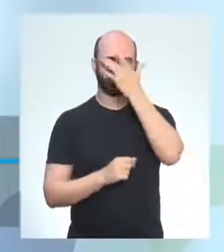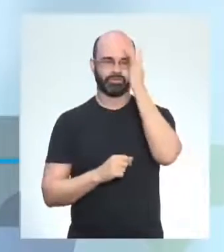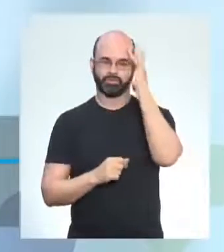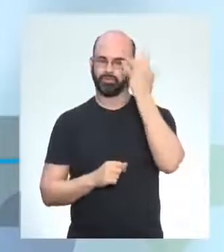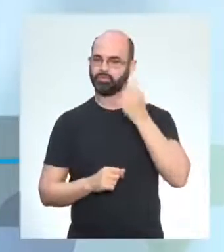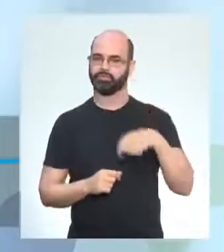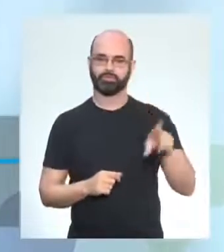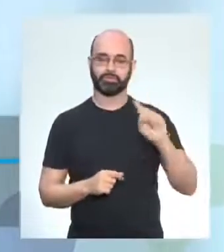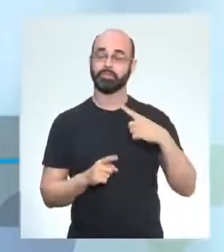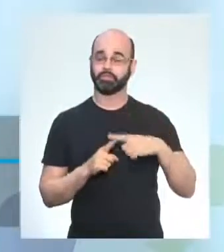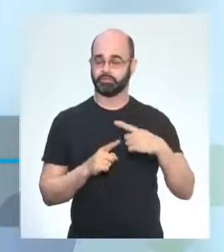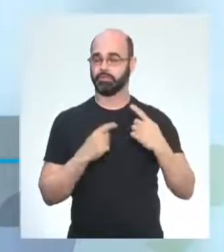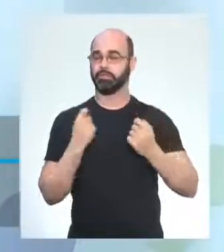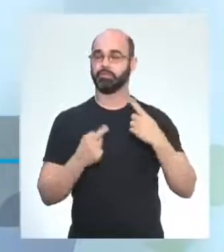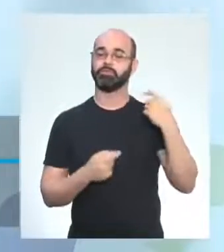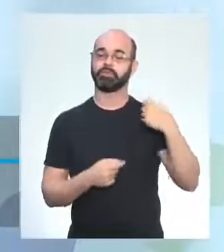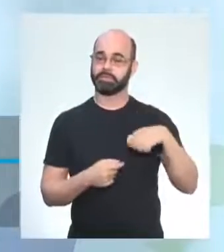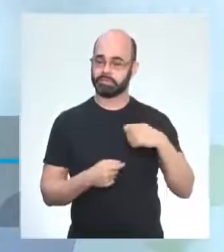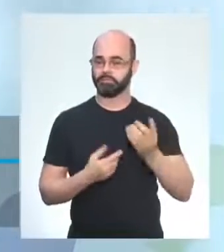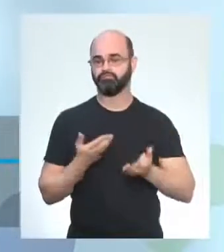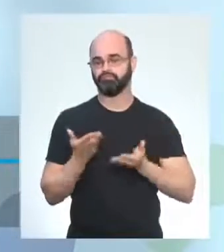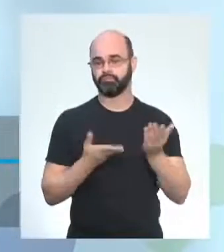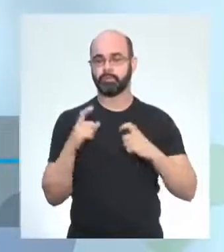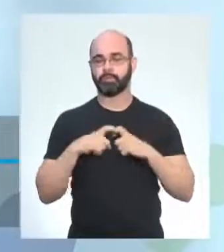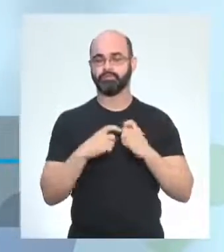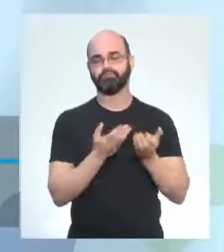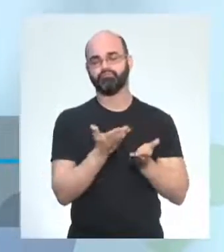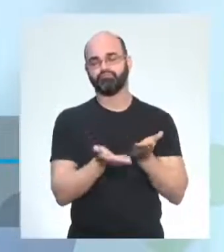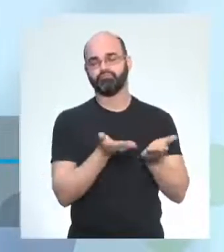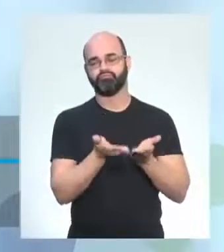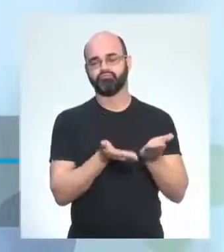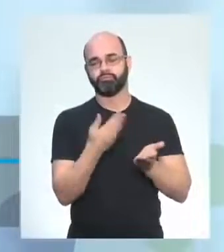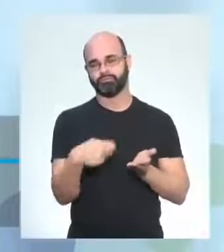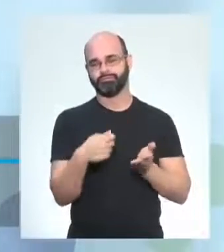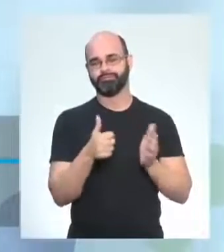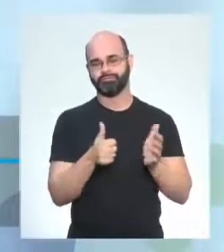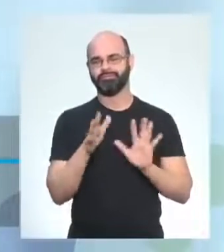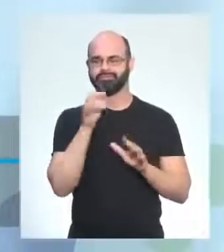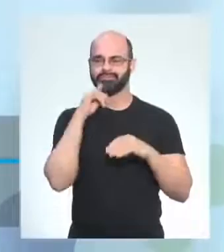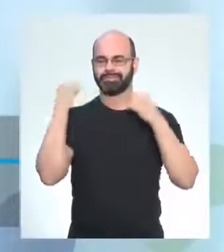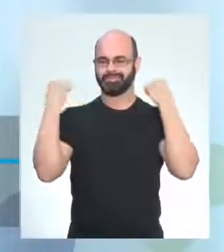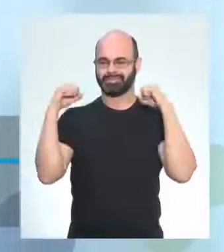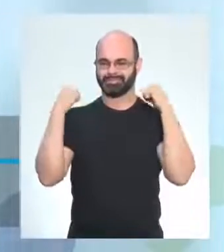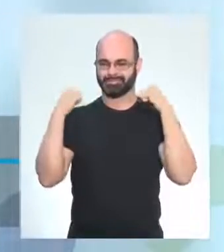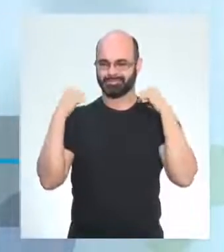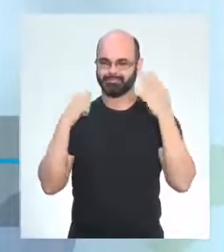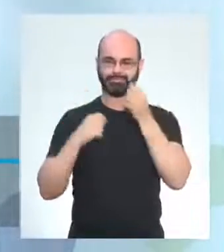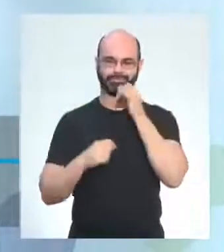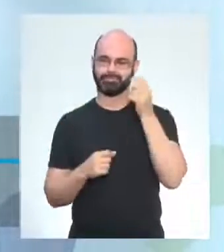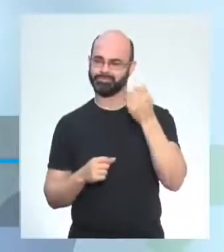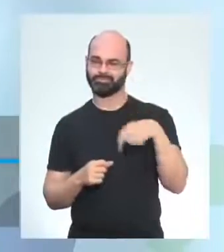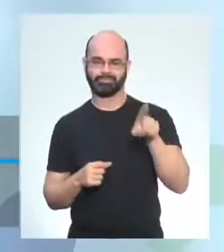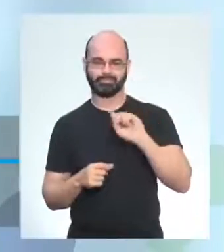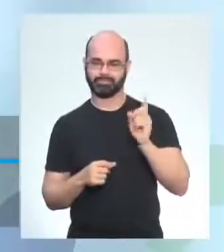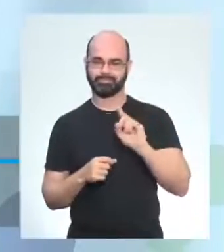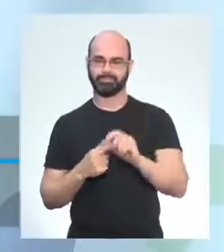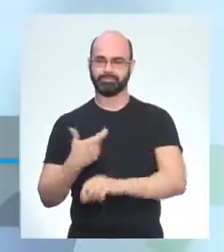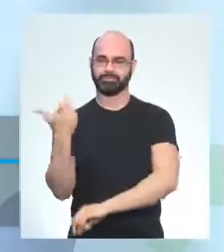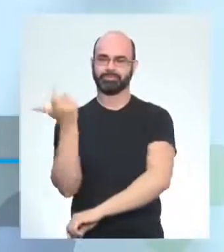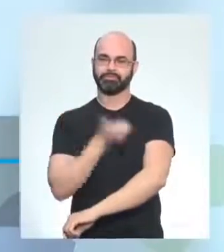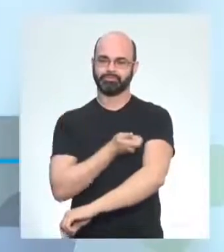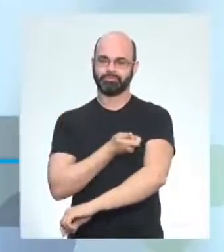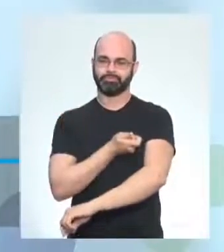porque tem gente que precisa e está fazendo tratamento médico, aí é diferente. Mas às vezes a pessoa vai na academia, ela não precisa e injeta